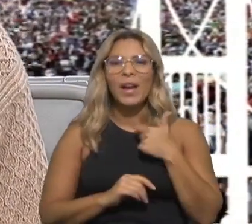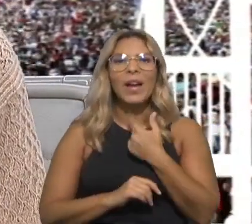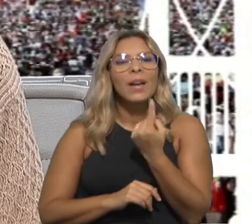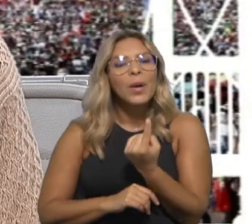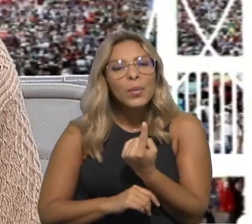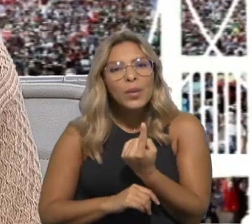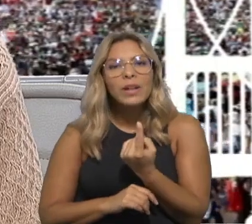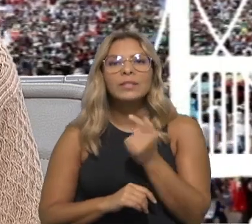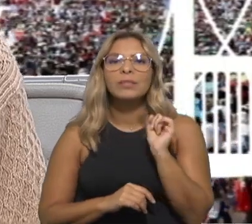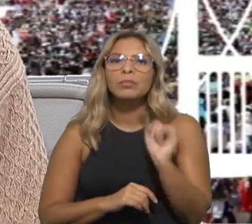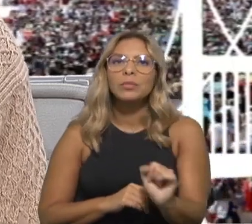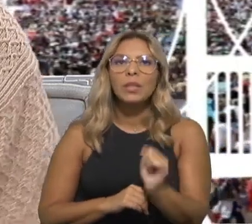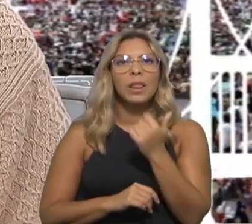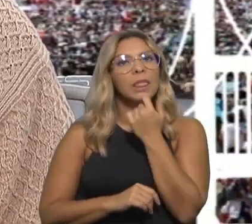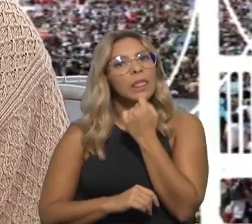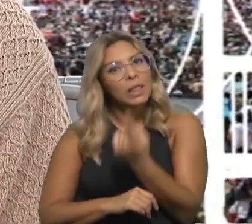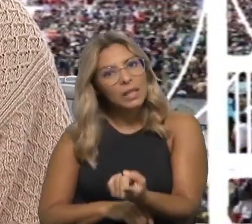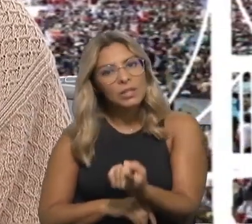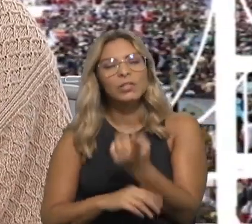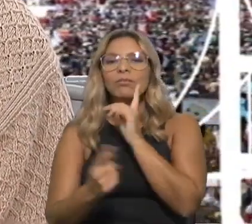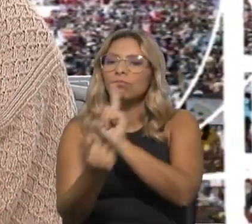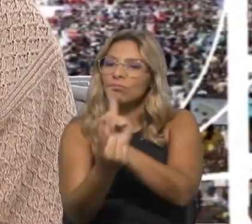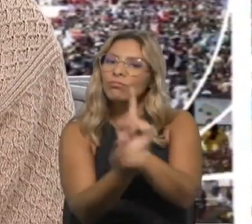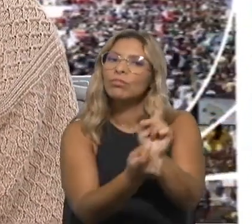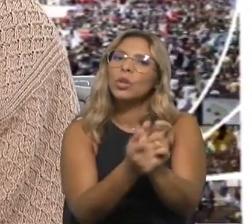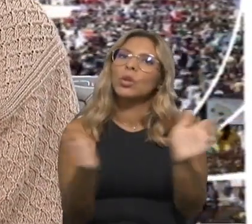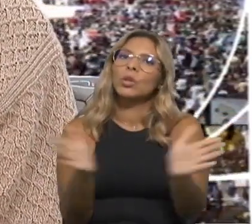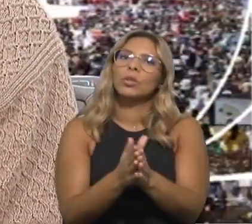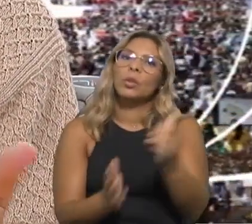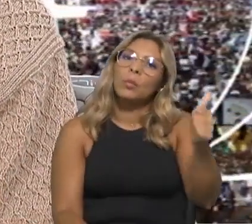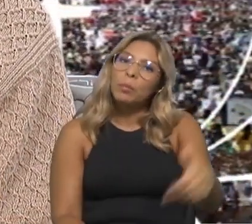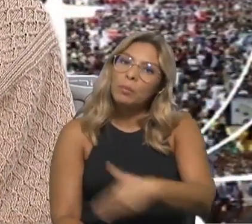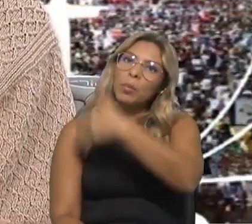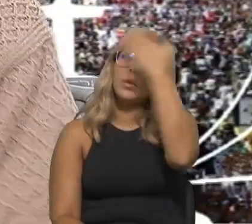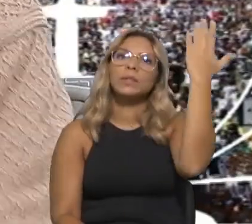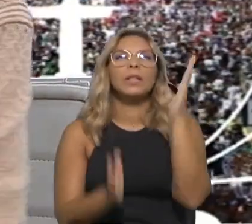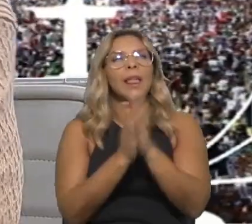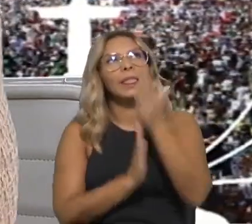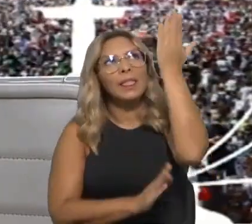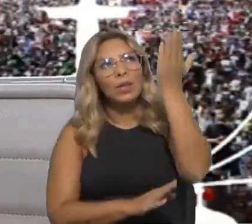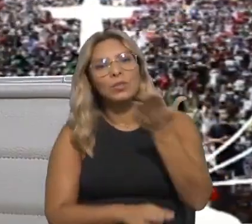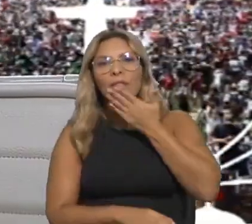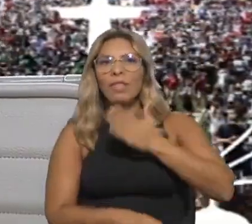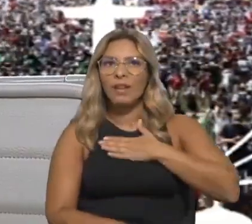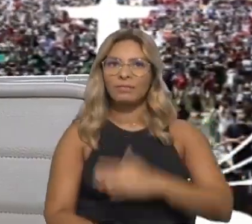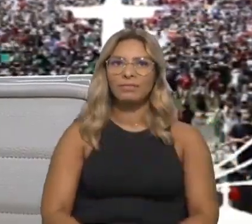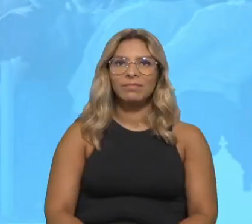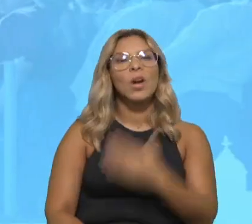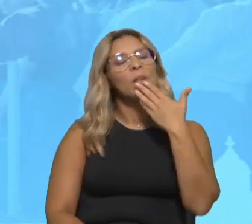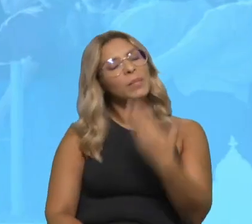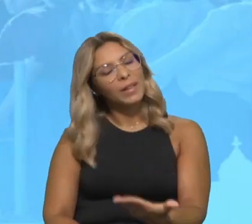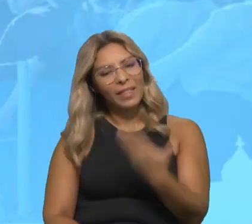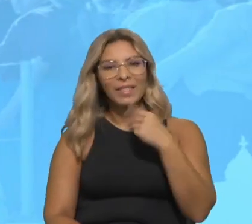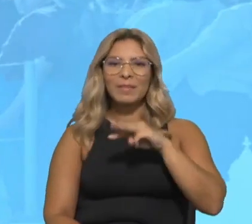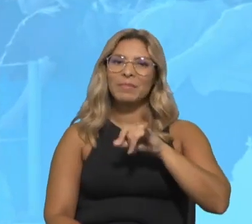dizer a toda a gente e ter ocasião de dizer bom dia nos dê Deus fica essa proposta e agradeço Miguel